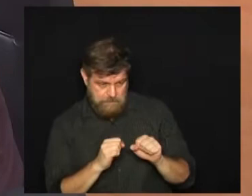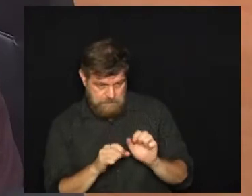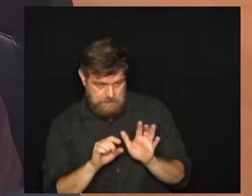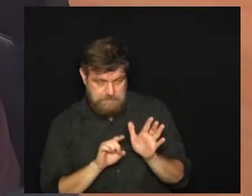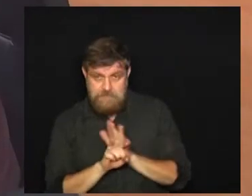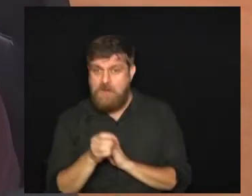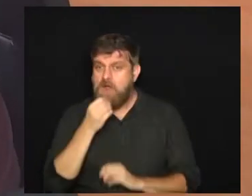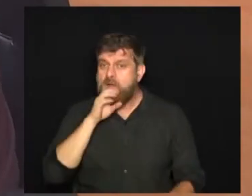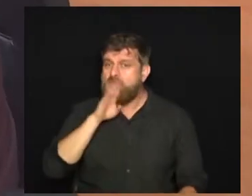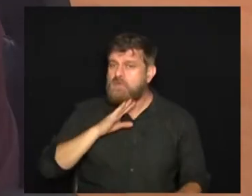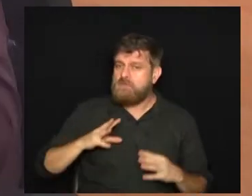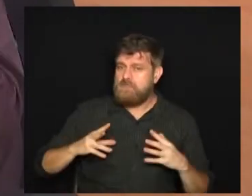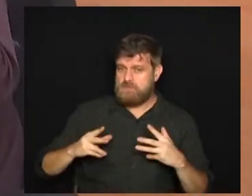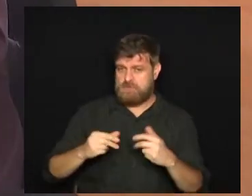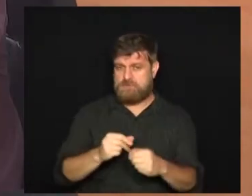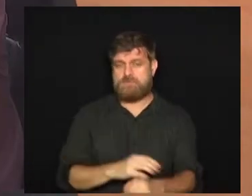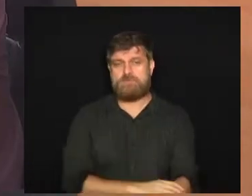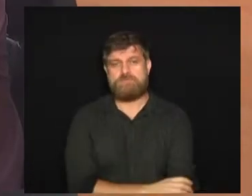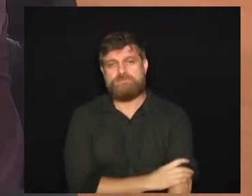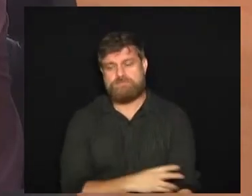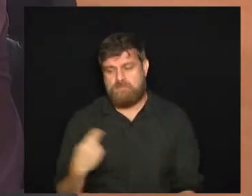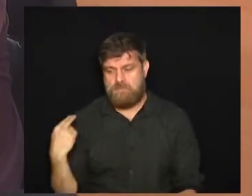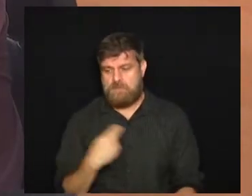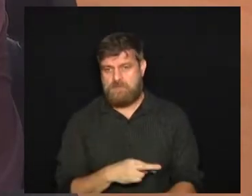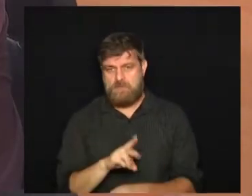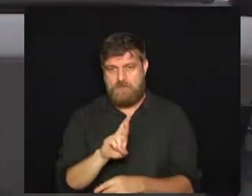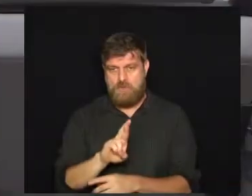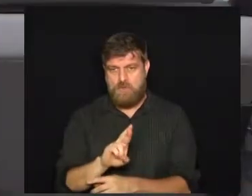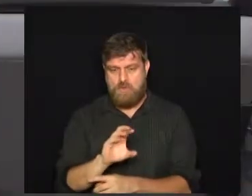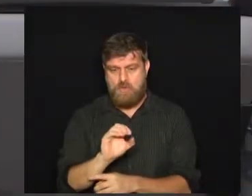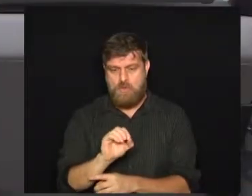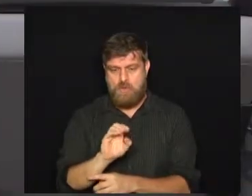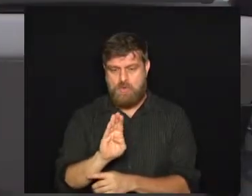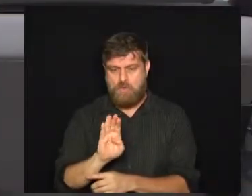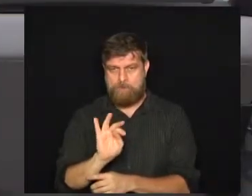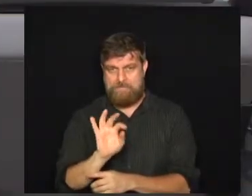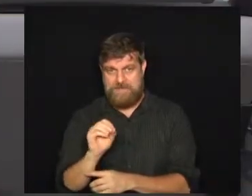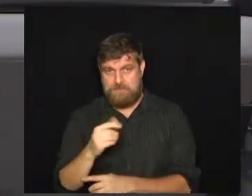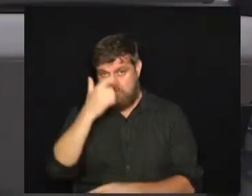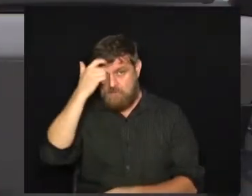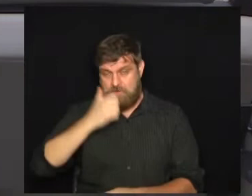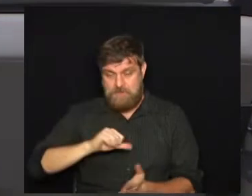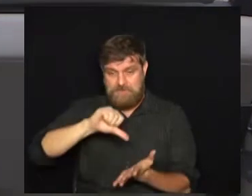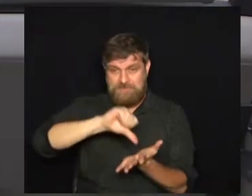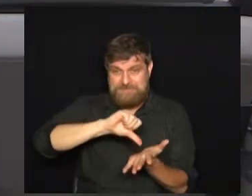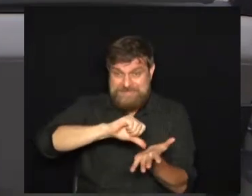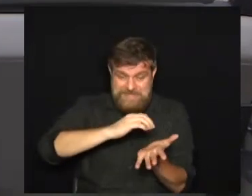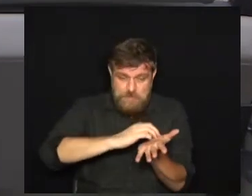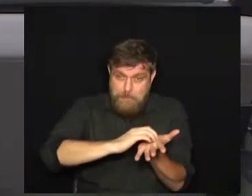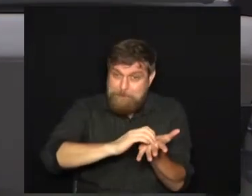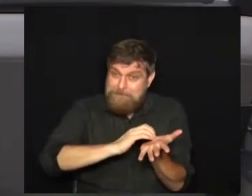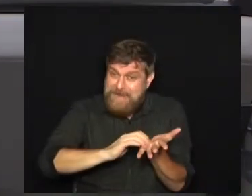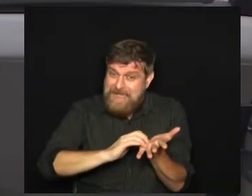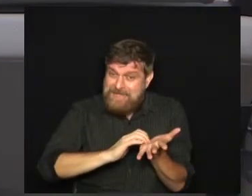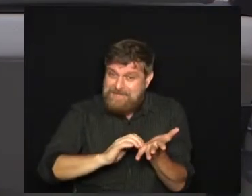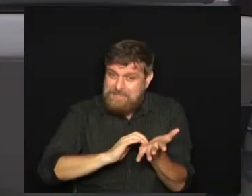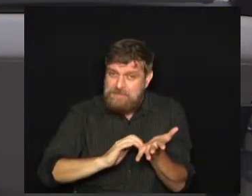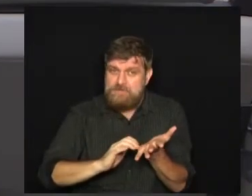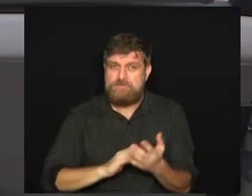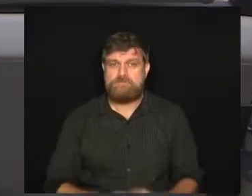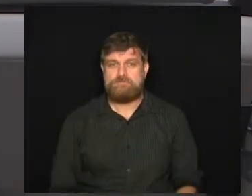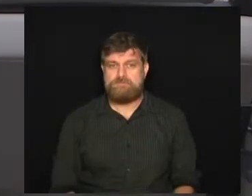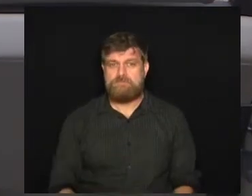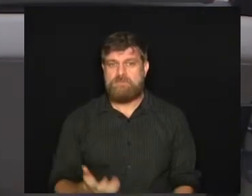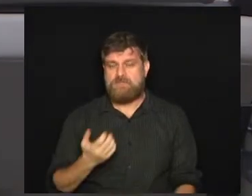Boa tarde a todos. Meu nome é Roberto, eu sou do Centro Cultural Luiz Braille. Eu queria